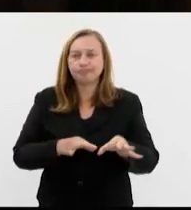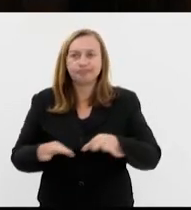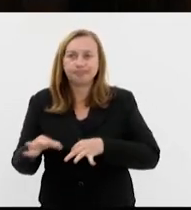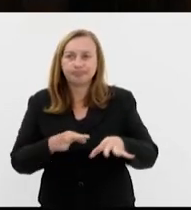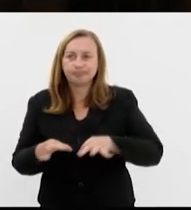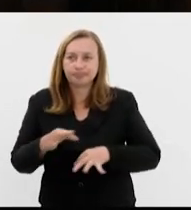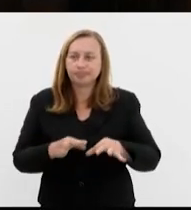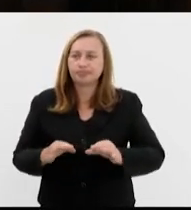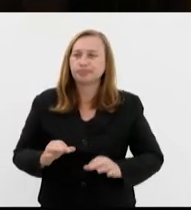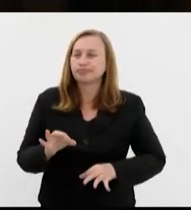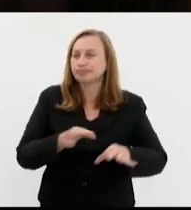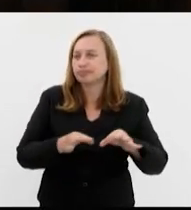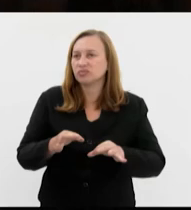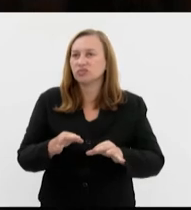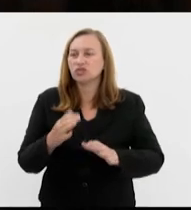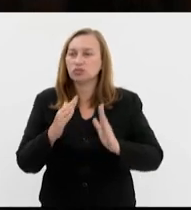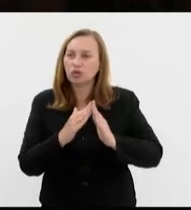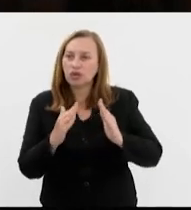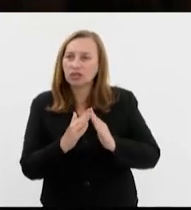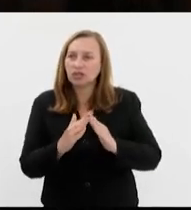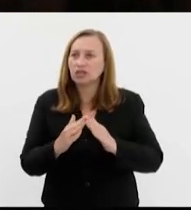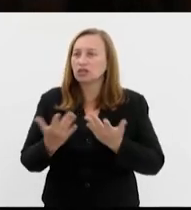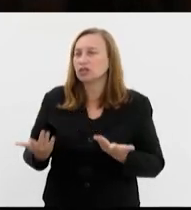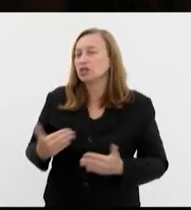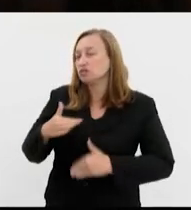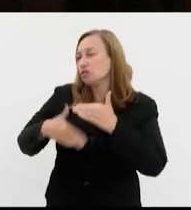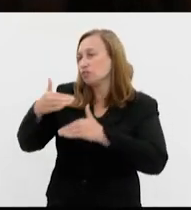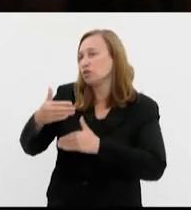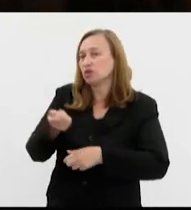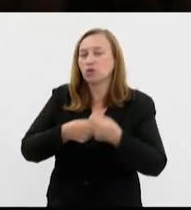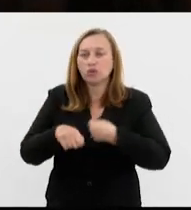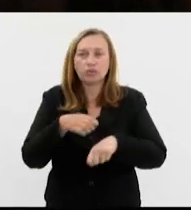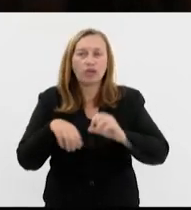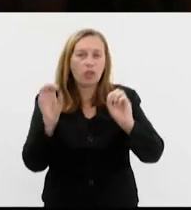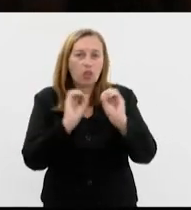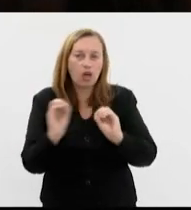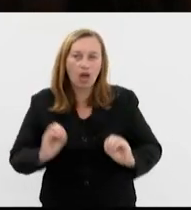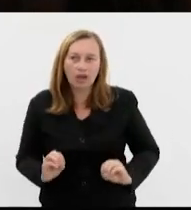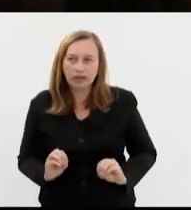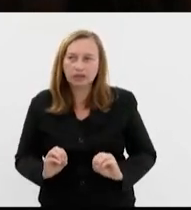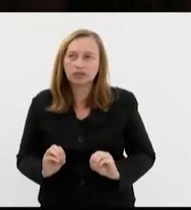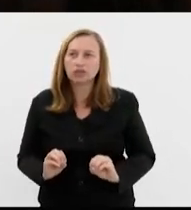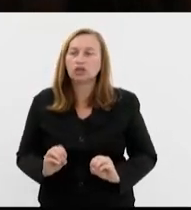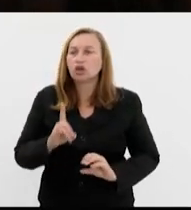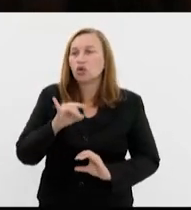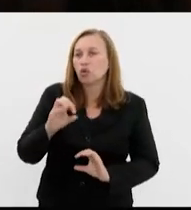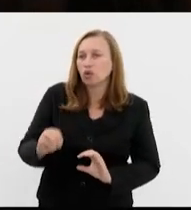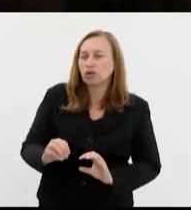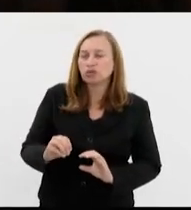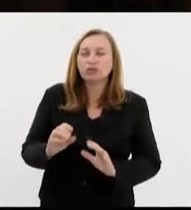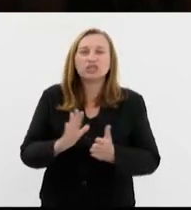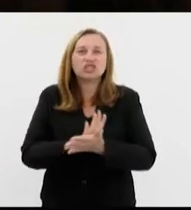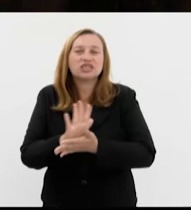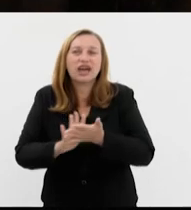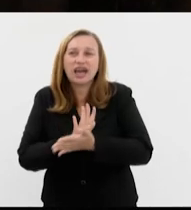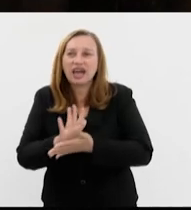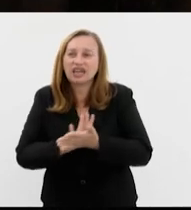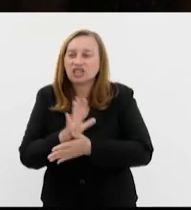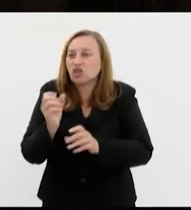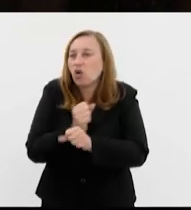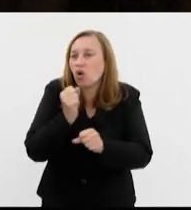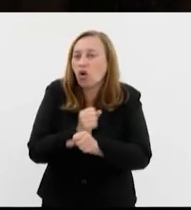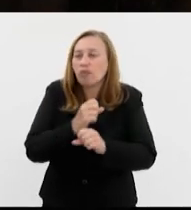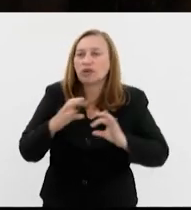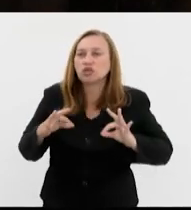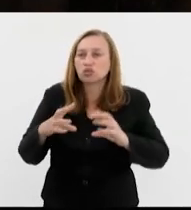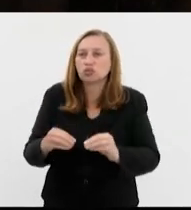não tem plano de redução de risco, não tem plano de desenvolvimento econômico, não tem zoneamento urbano, não tem código de posturas, não tem código de obras, tudo aquilo que está no Estatuto